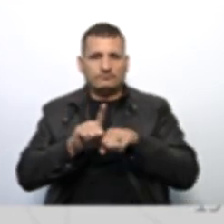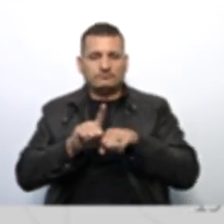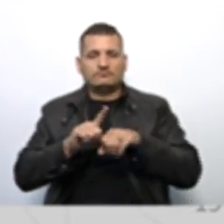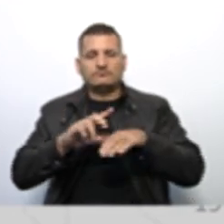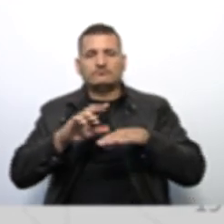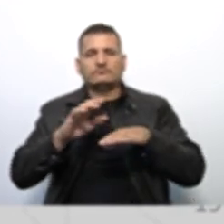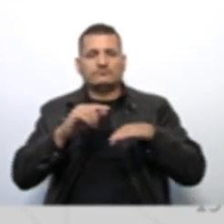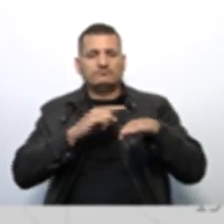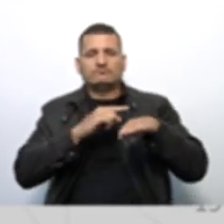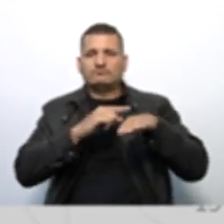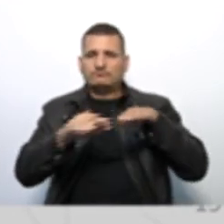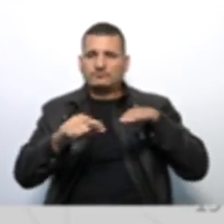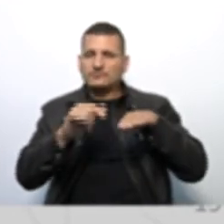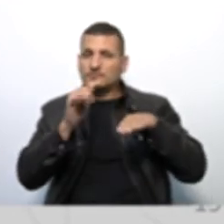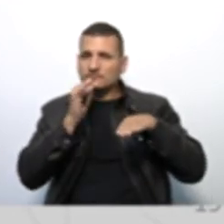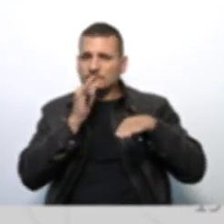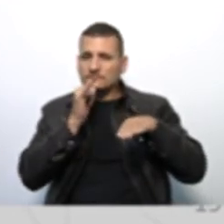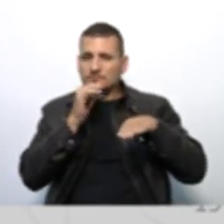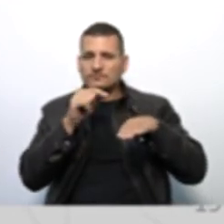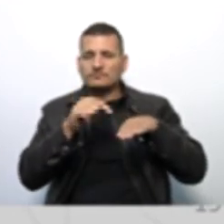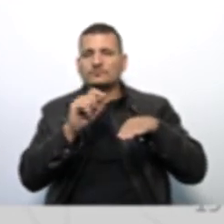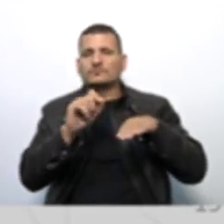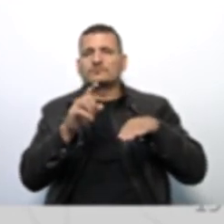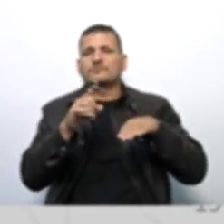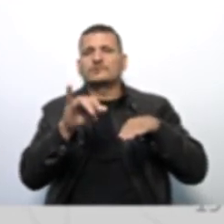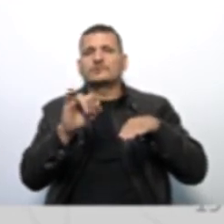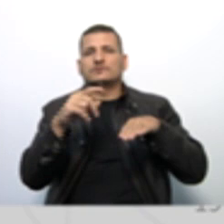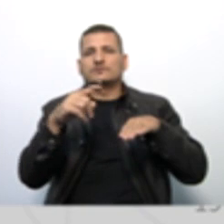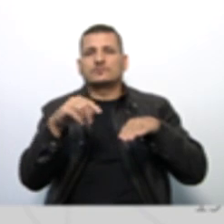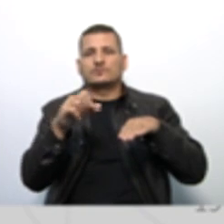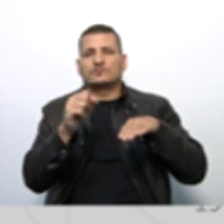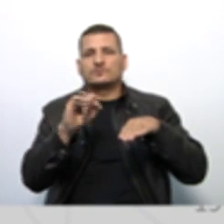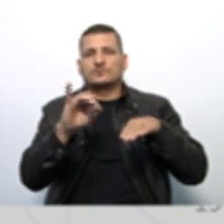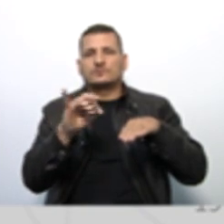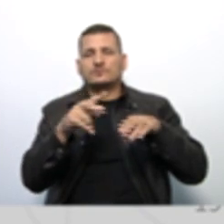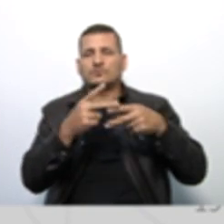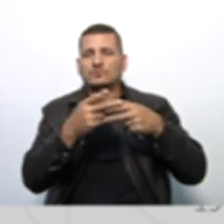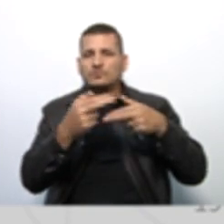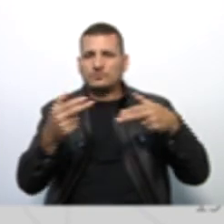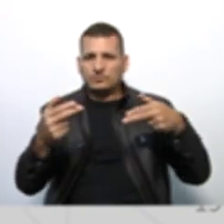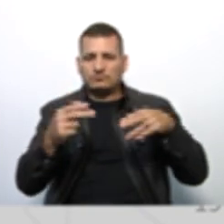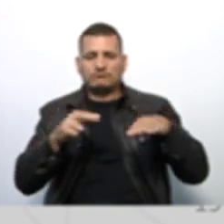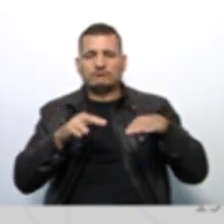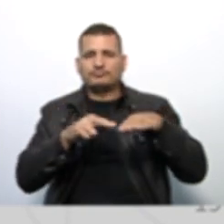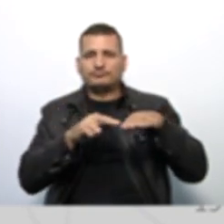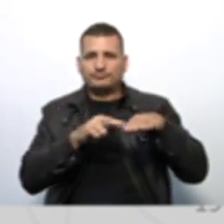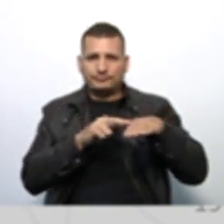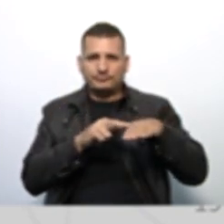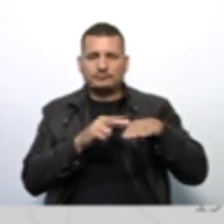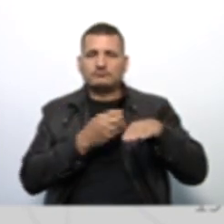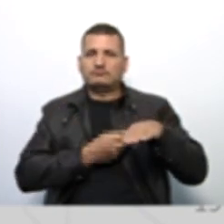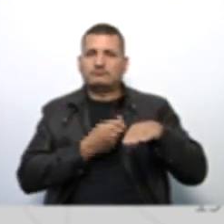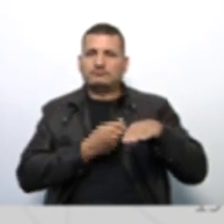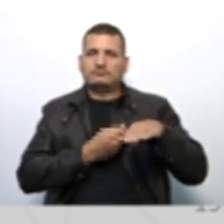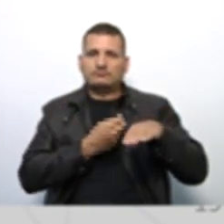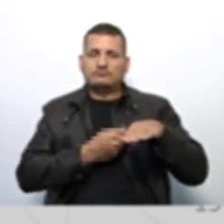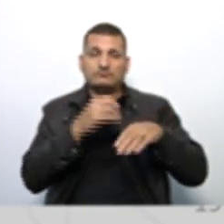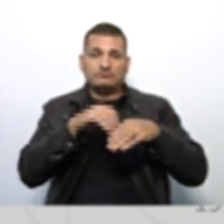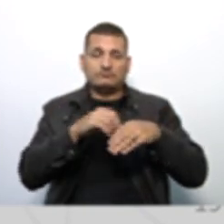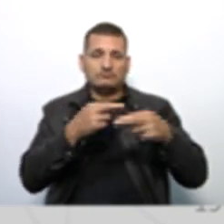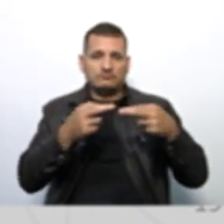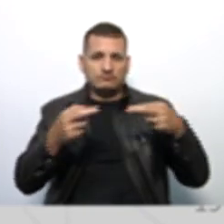daqui é um exemplo de dispositivos que estão ligados e funcionando em nossa rede